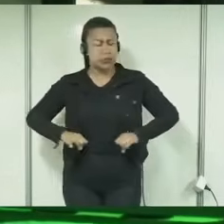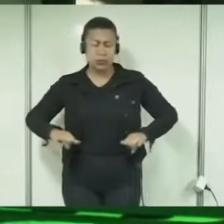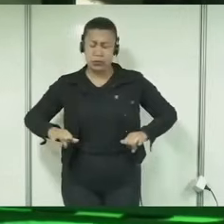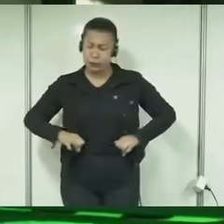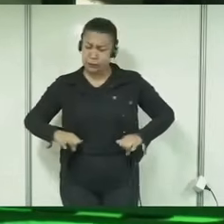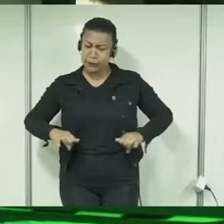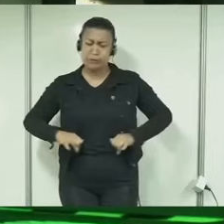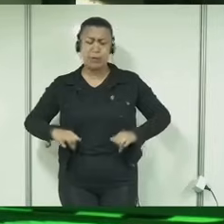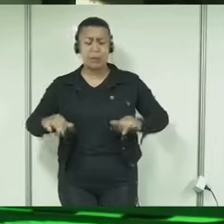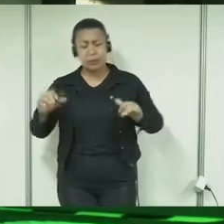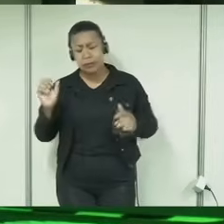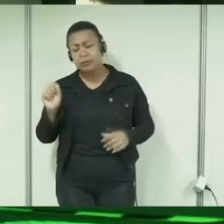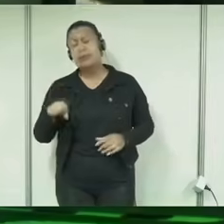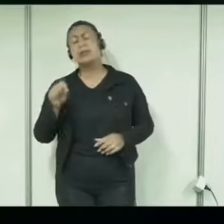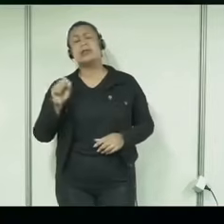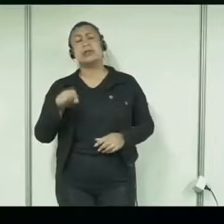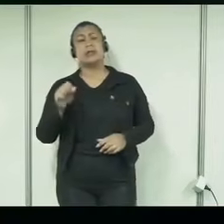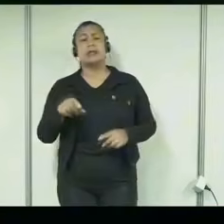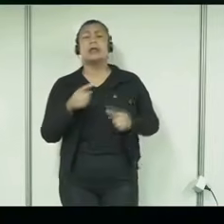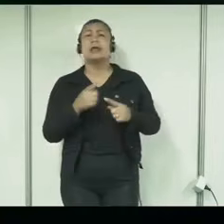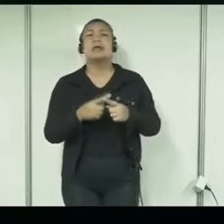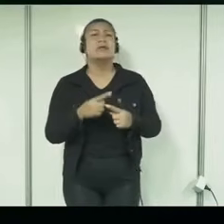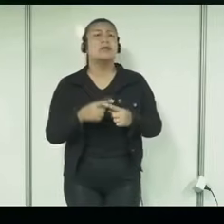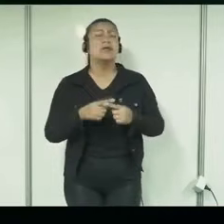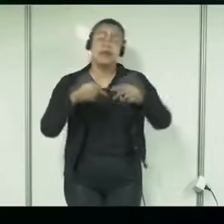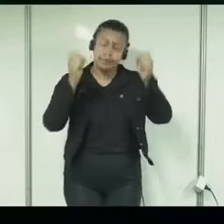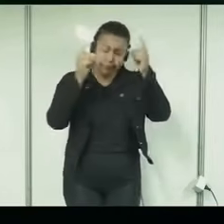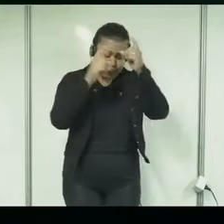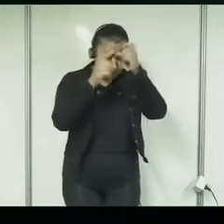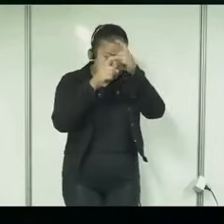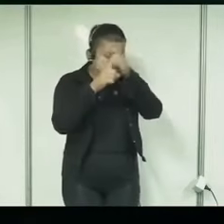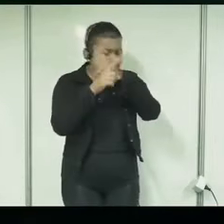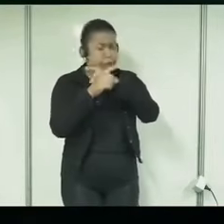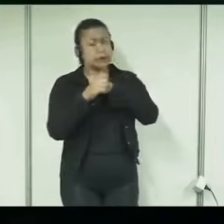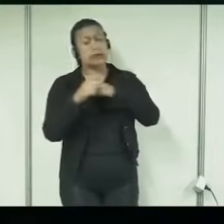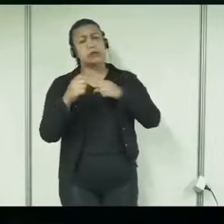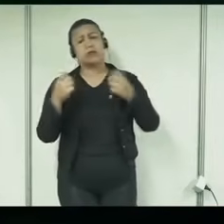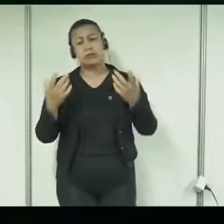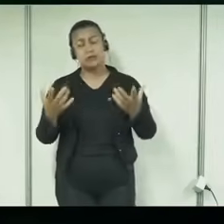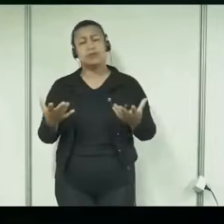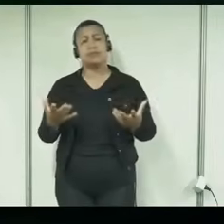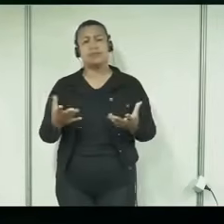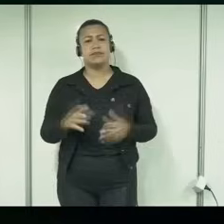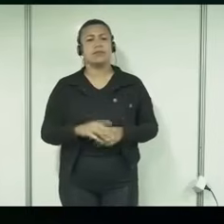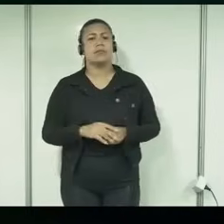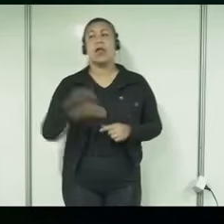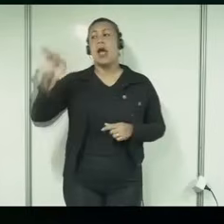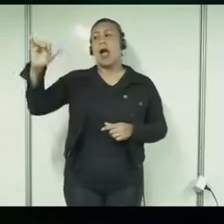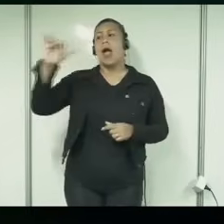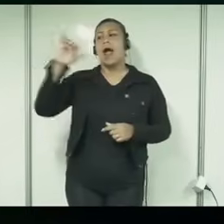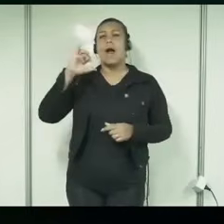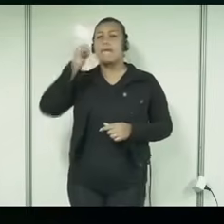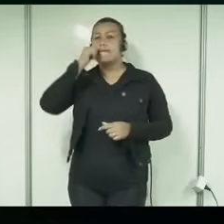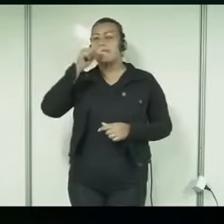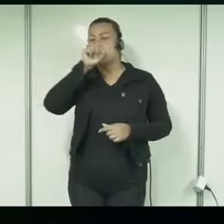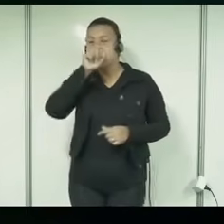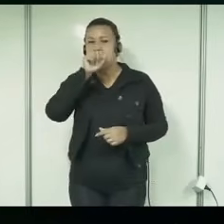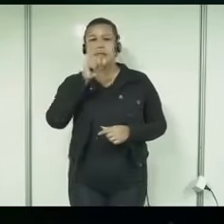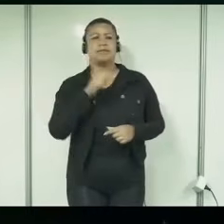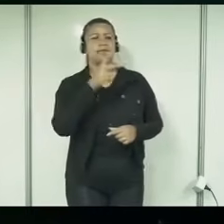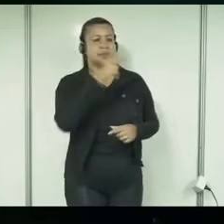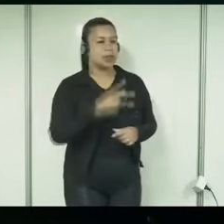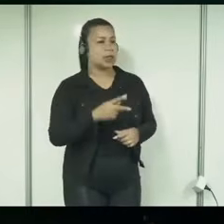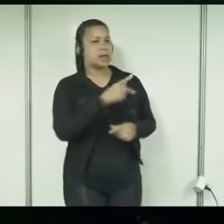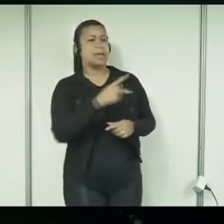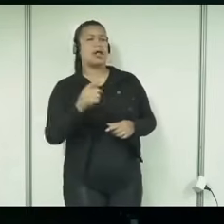para carregar, porque ele pesa. Como me disse aquela mãe: padre,